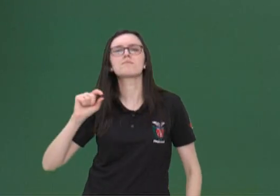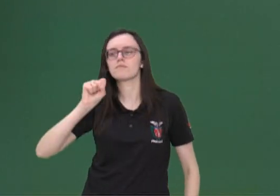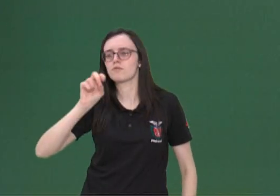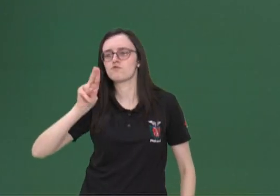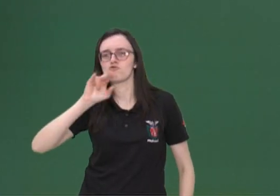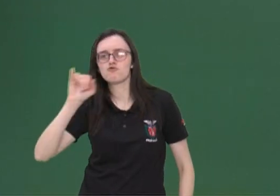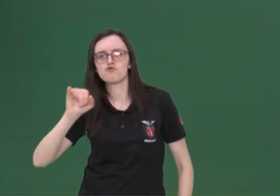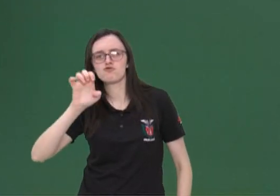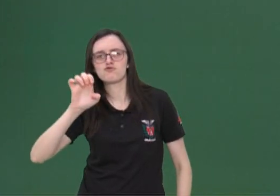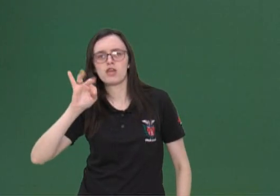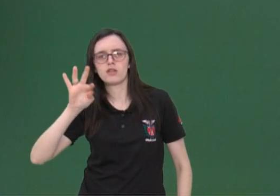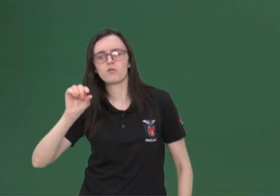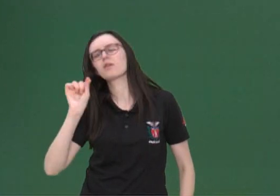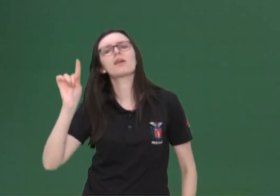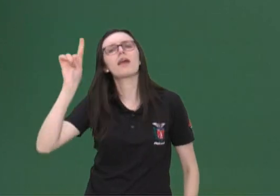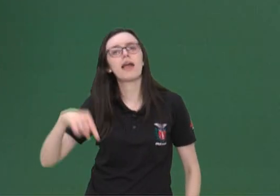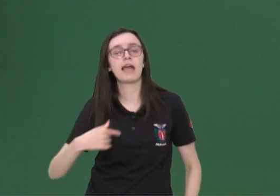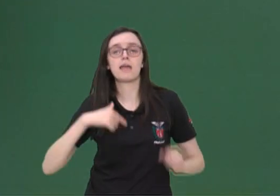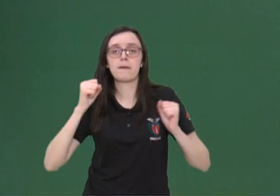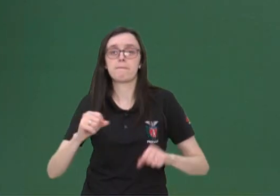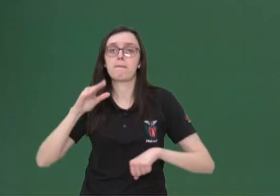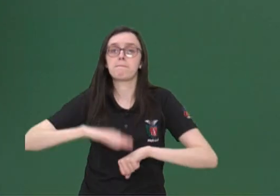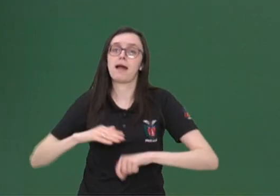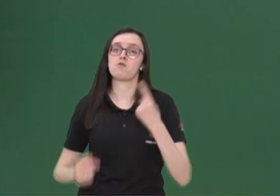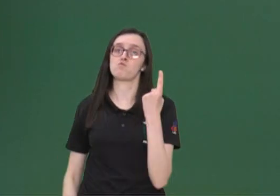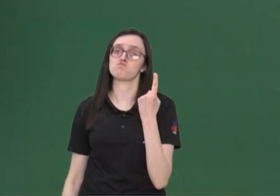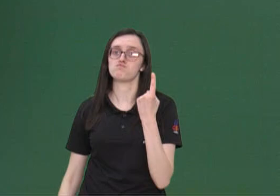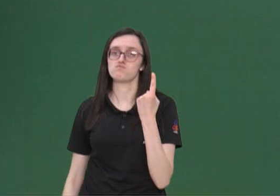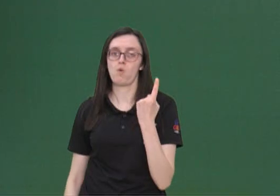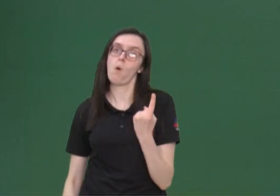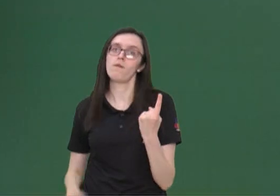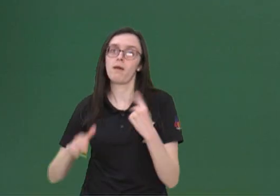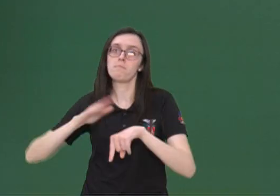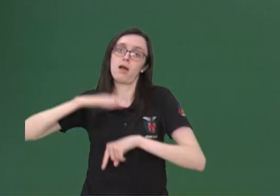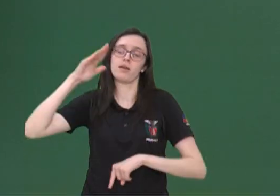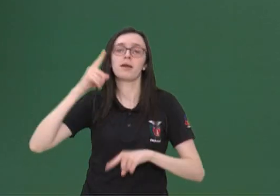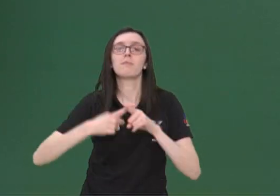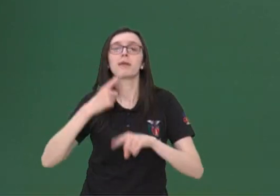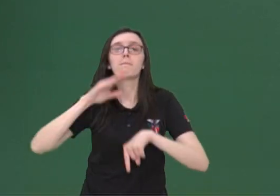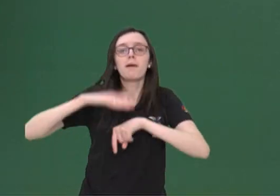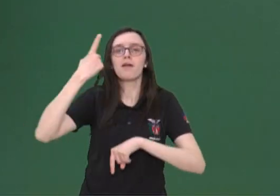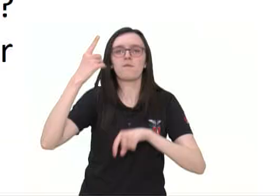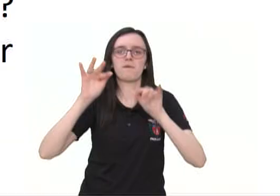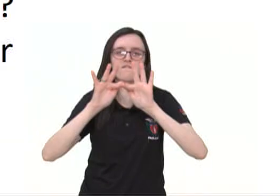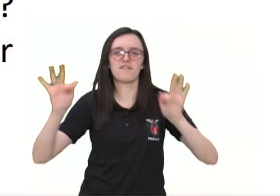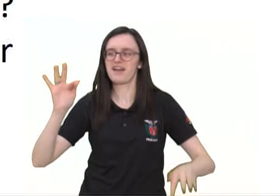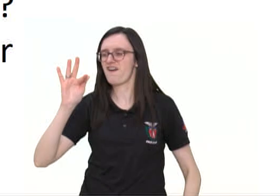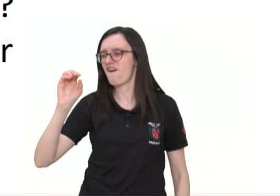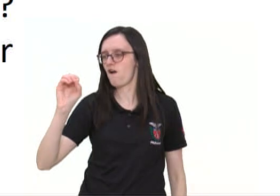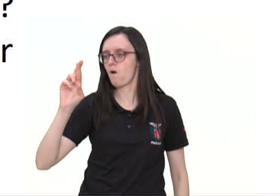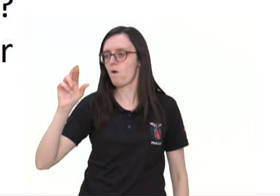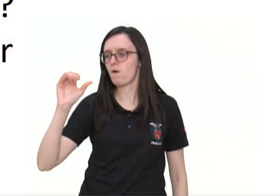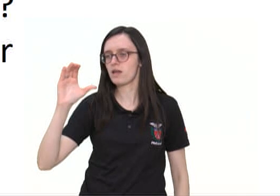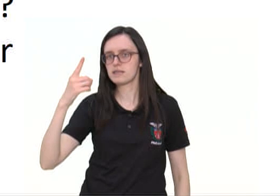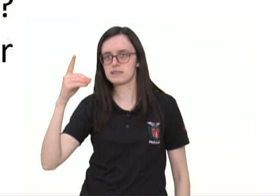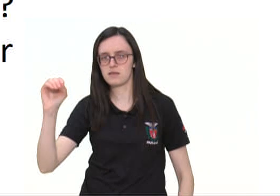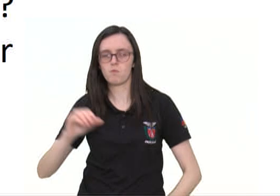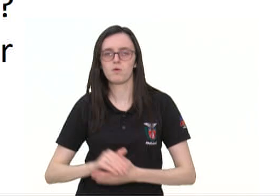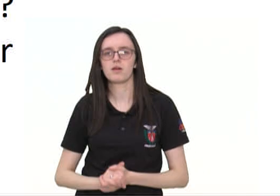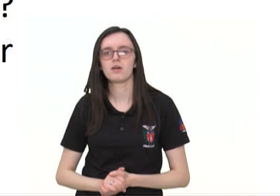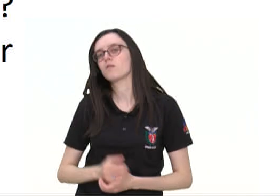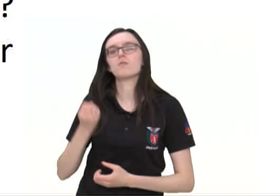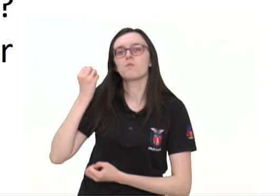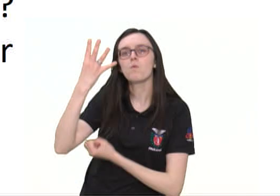eu posso ter mais do que um sujeito, porque eu tenho mais do que uma oração, tá? Então,